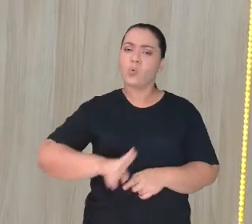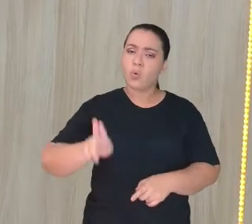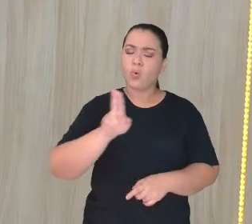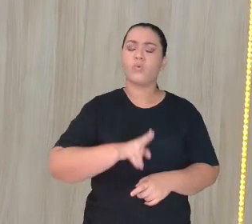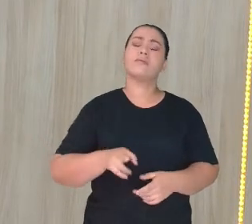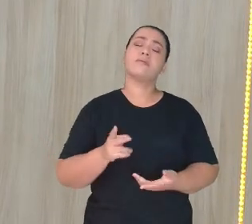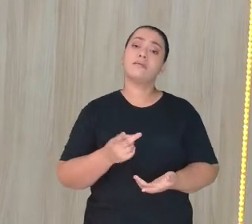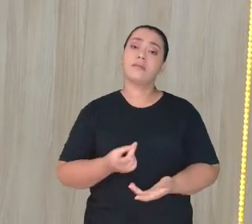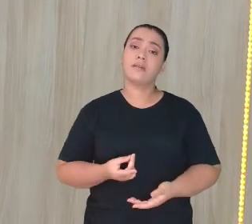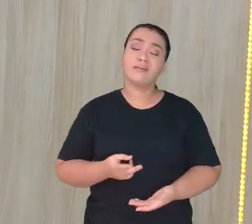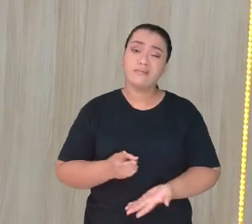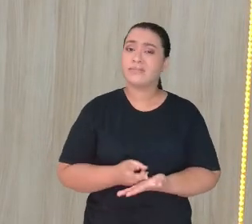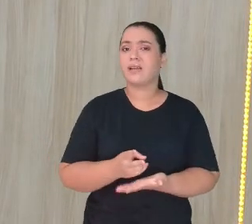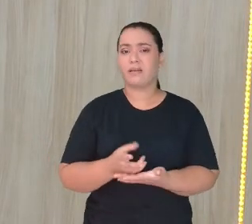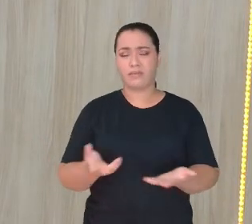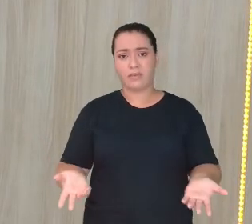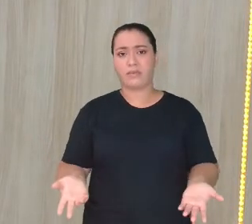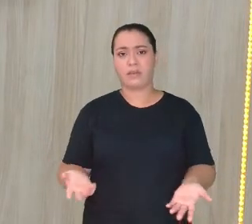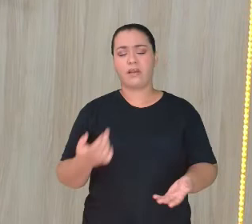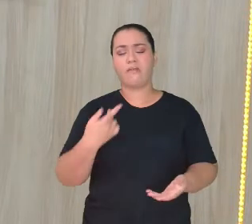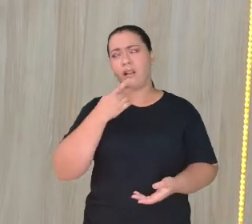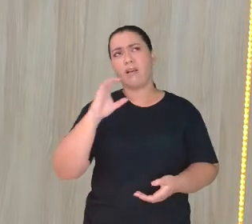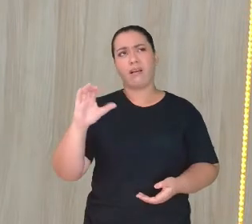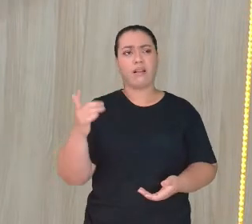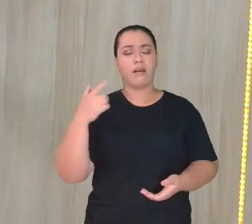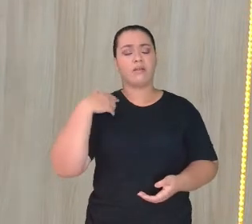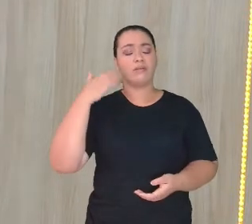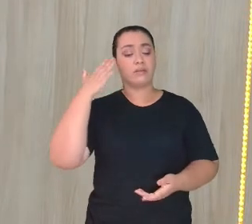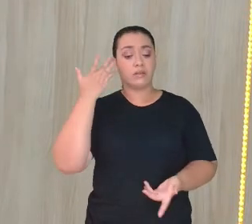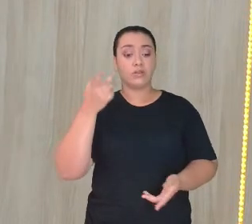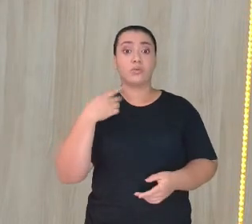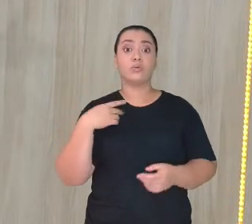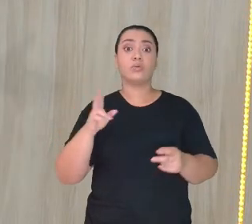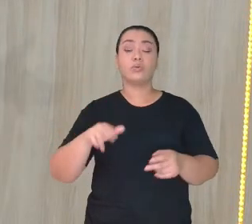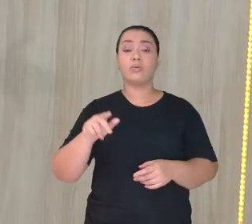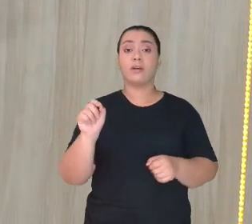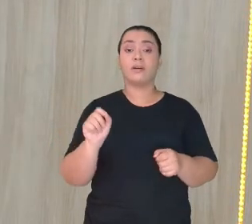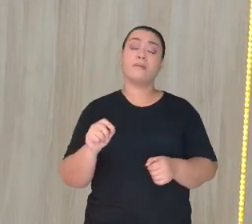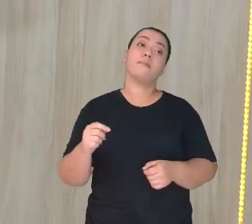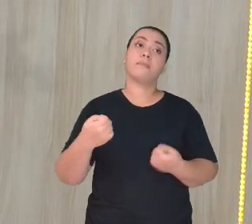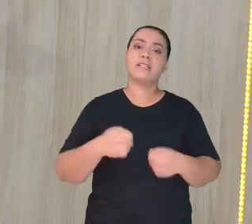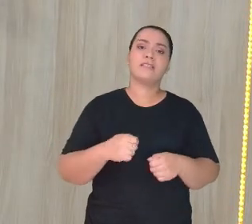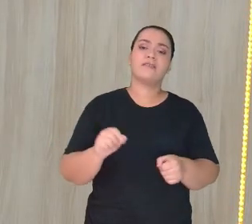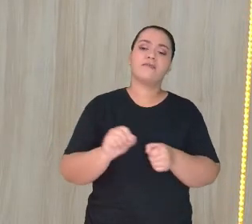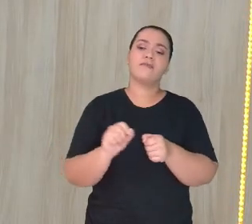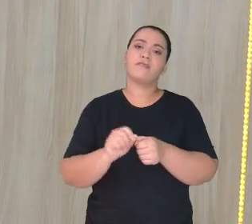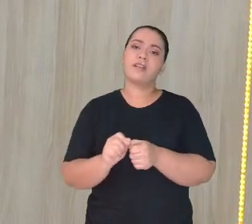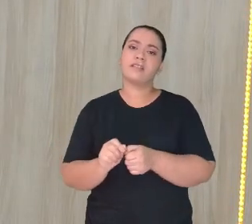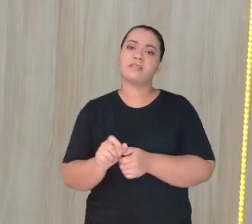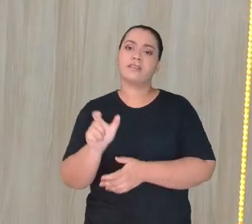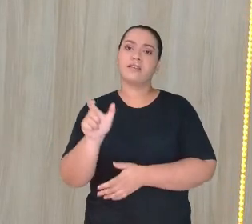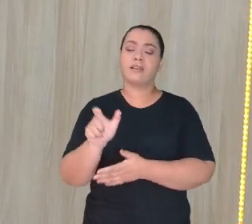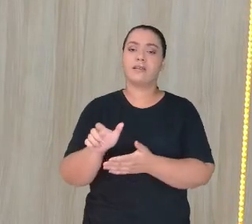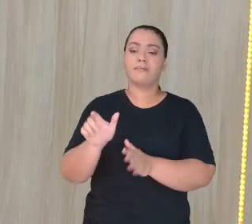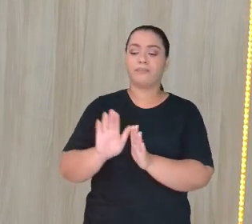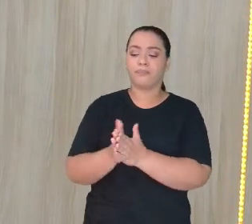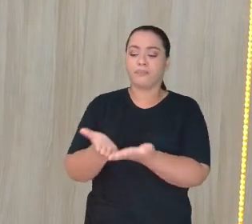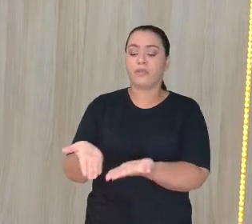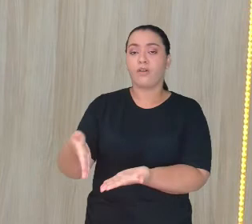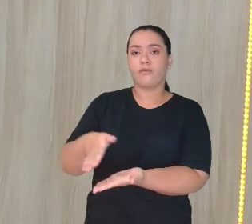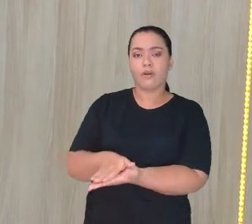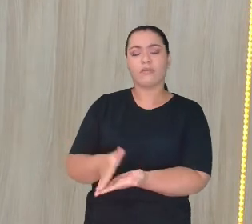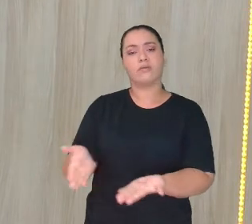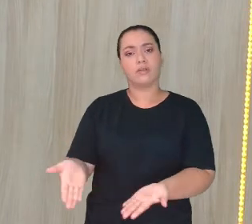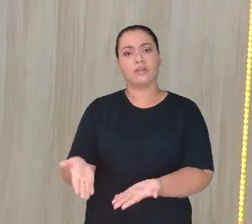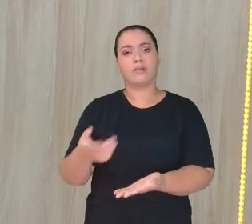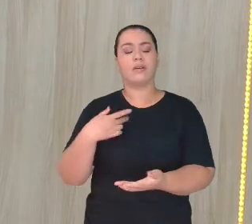o tempo inteiro. Então, claro, pode ser que vocês nunca pesquisem, nunca precisem fazer um folder. Mas se precisarem, agora vocês sabem. Mas se